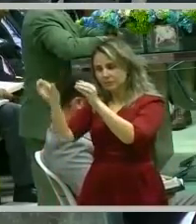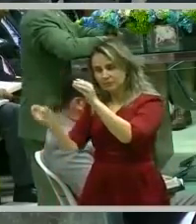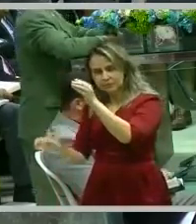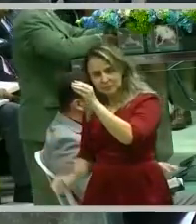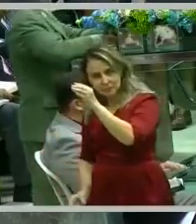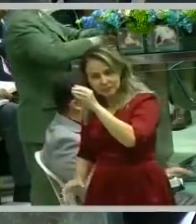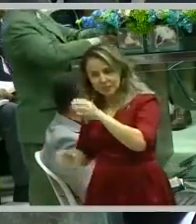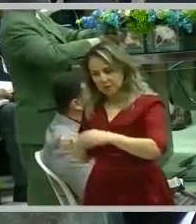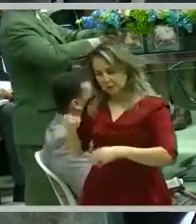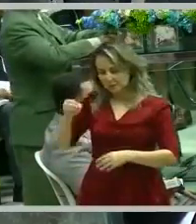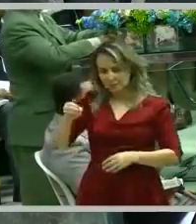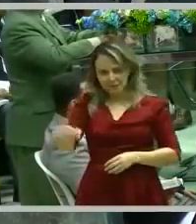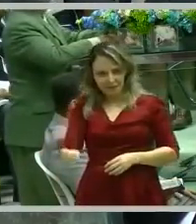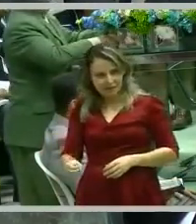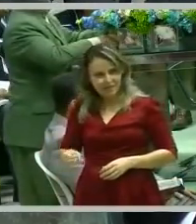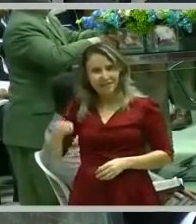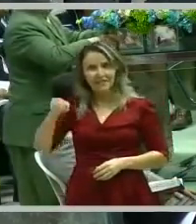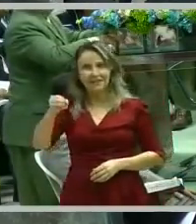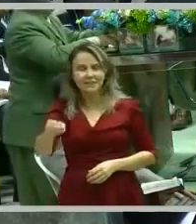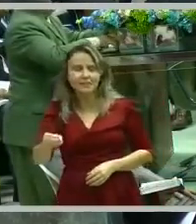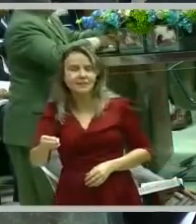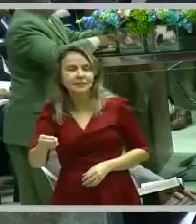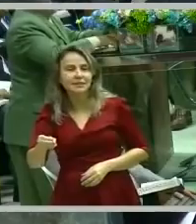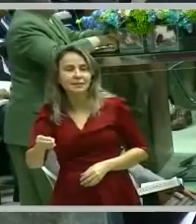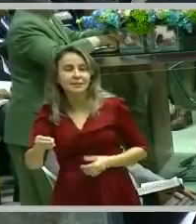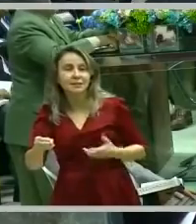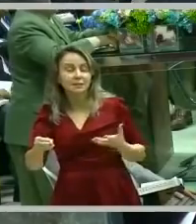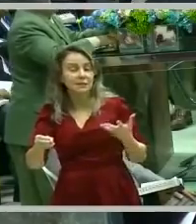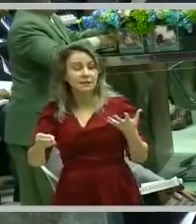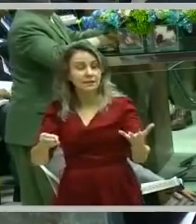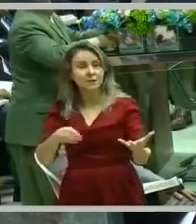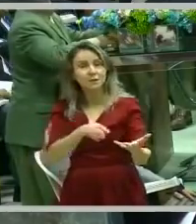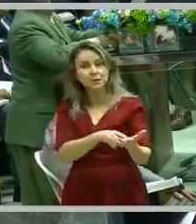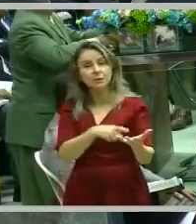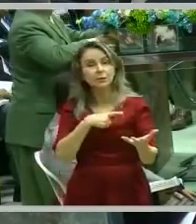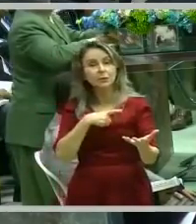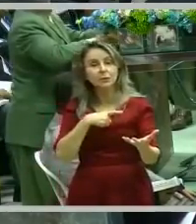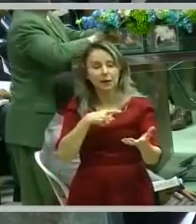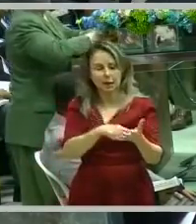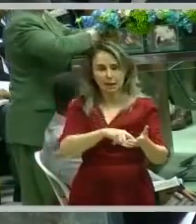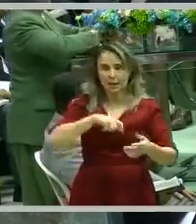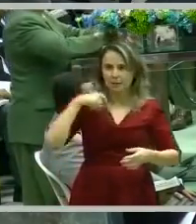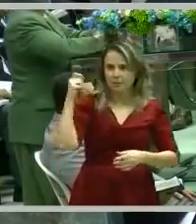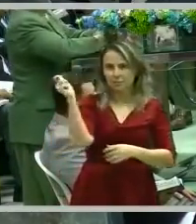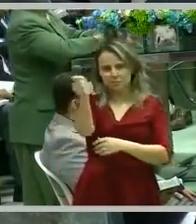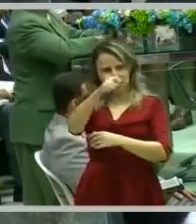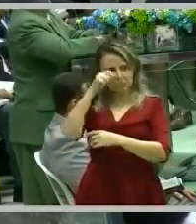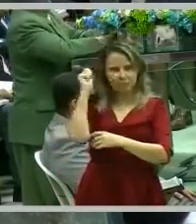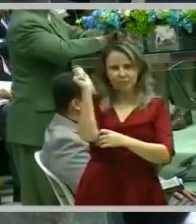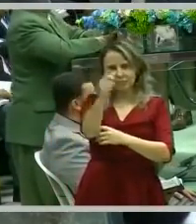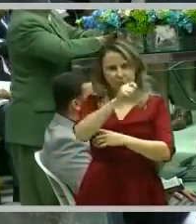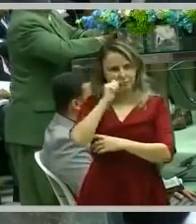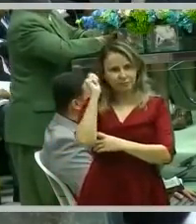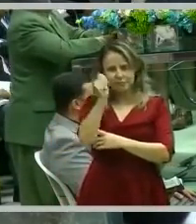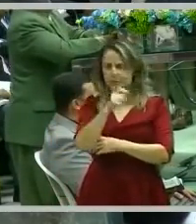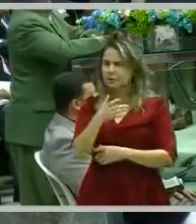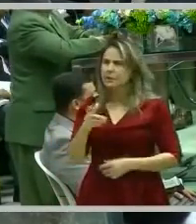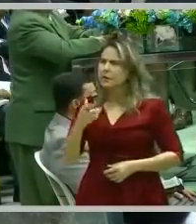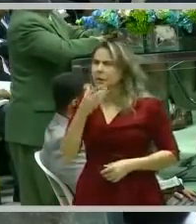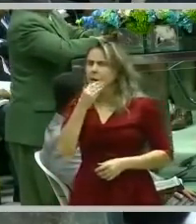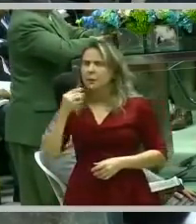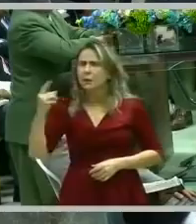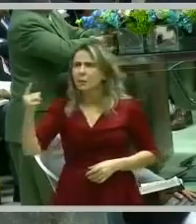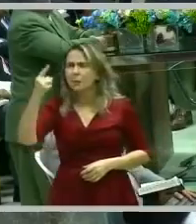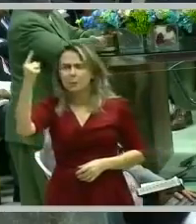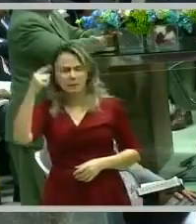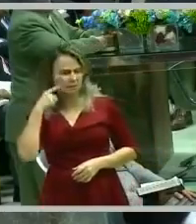assim? Numa mão um cajado e na outra mão afunda. E o gigante zombou, disse: você vem, eu